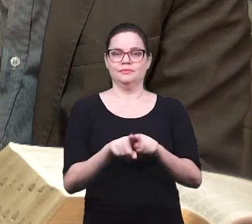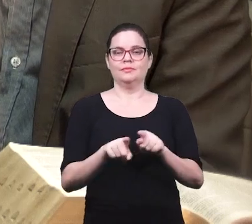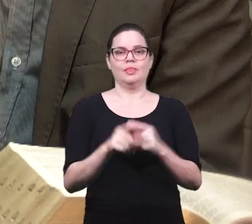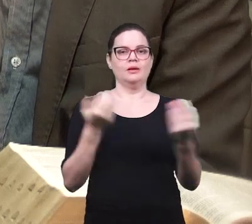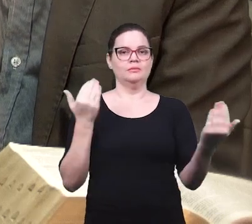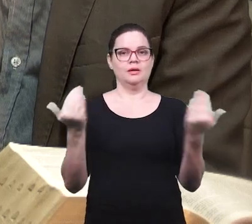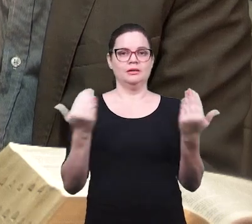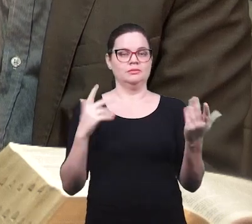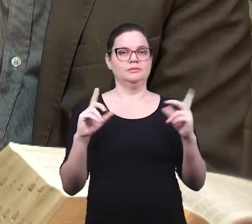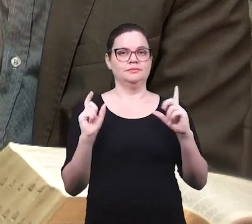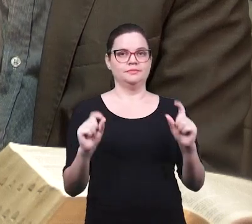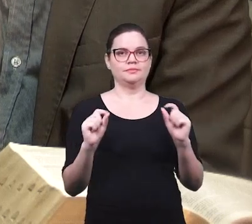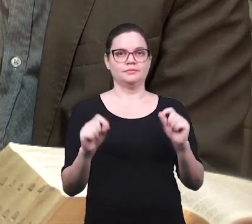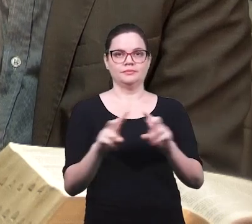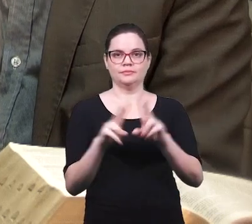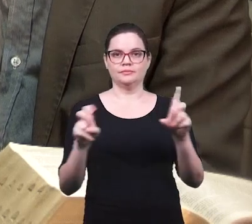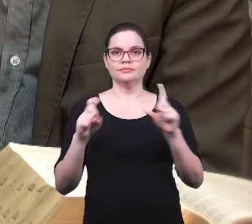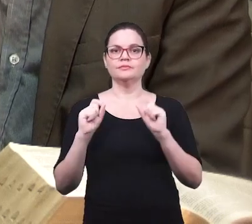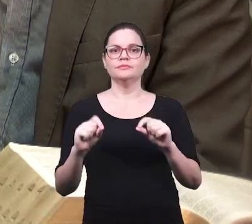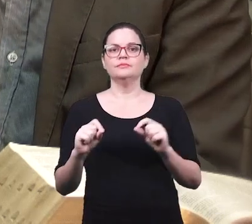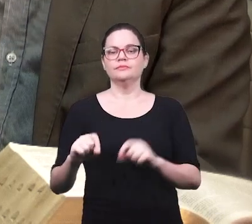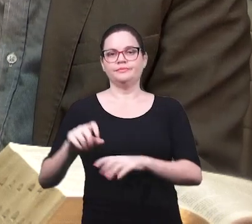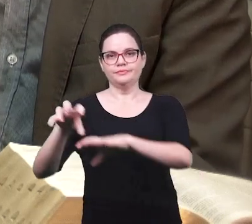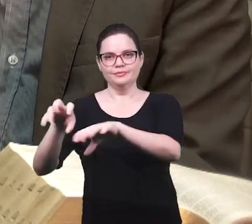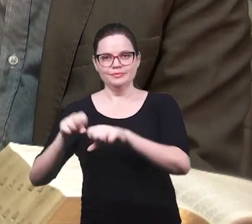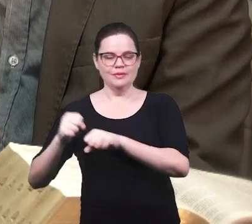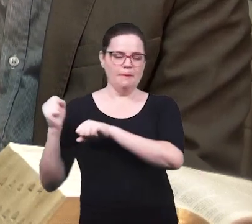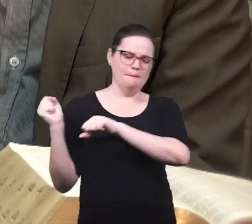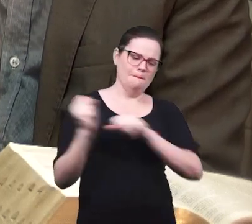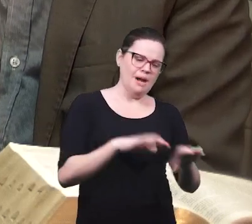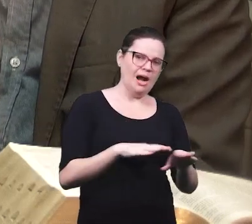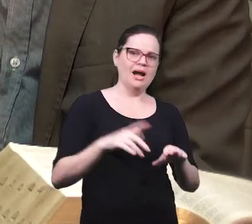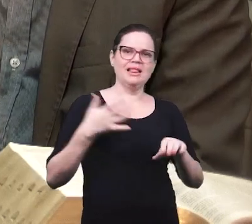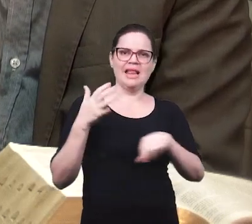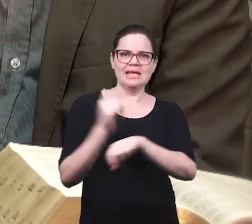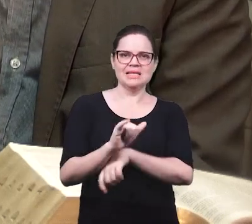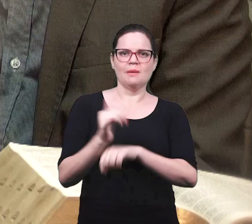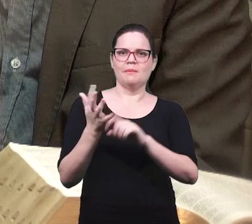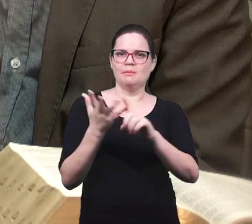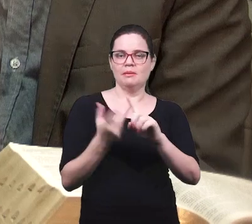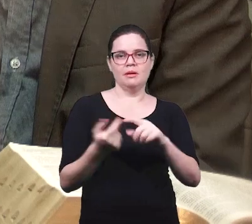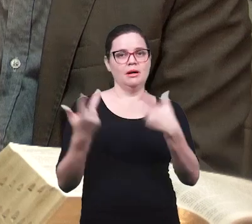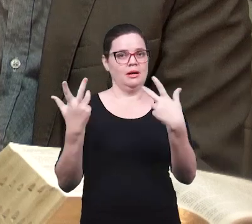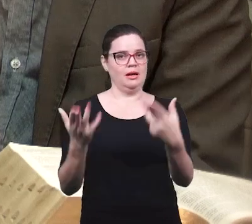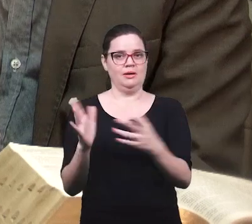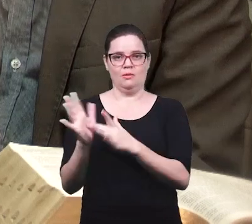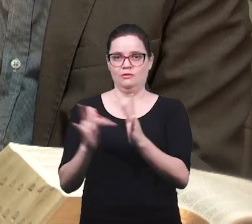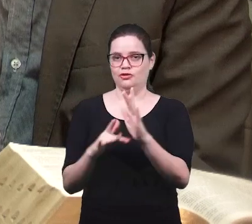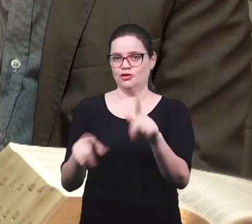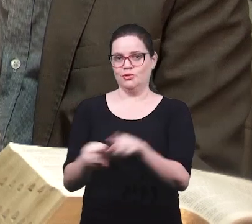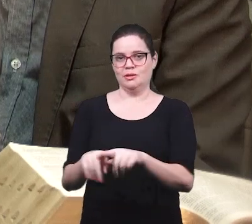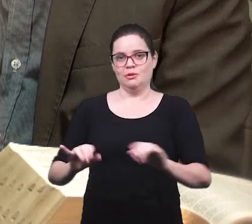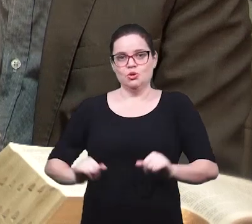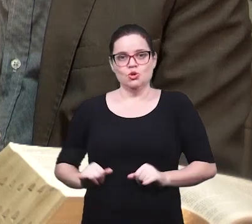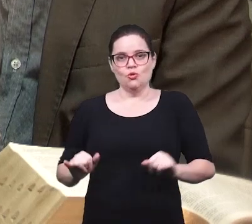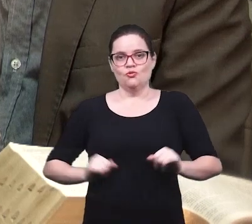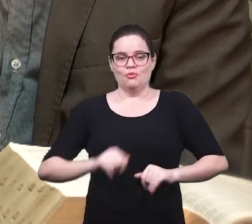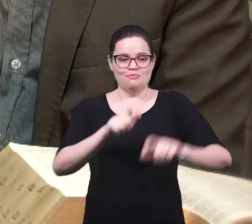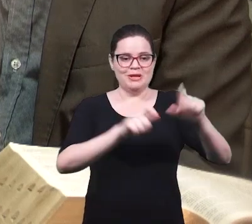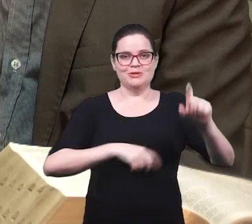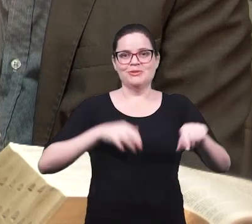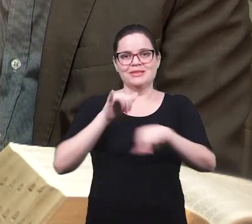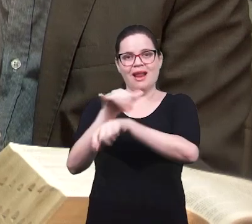nós podemos fazer um paralelo, né, a esse lançamento na cova, a traição, com tudo aquilo que o Senhor Jesus